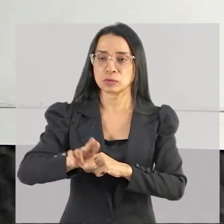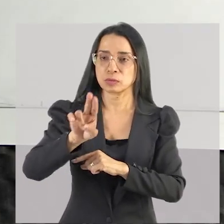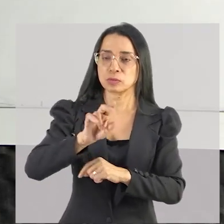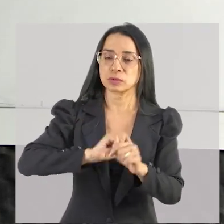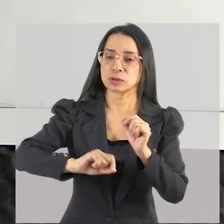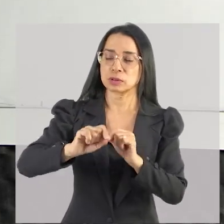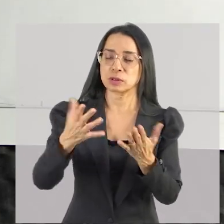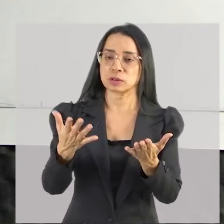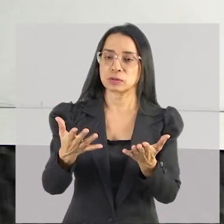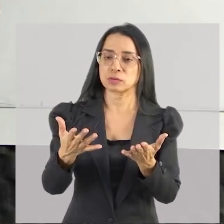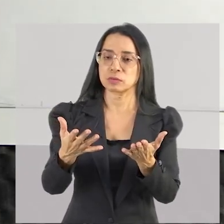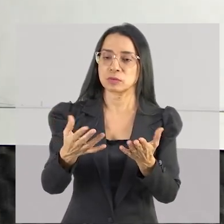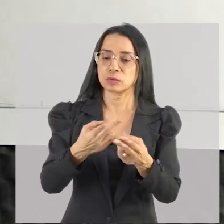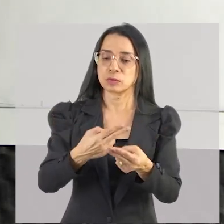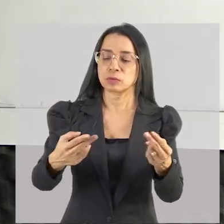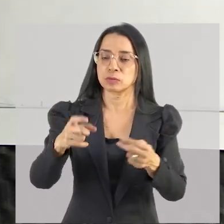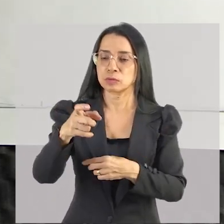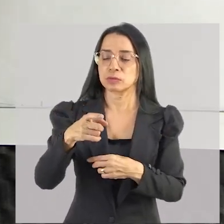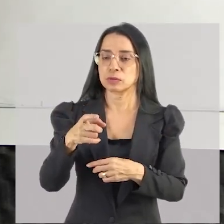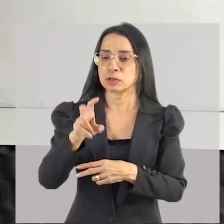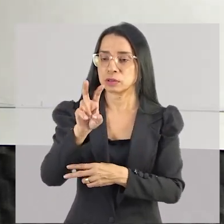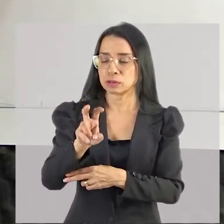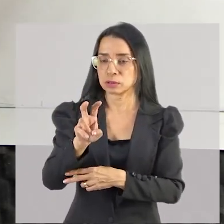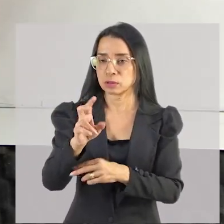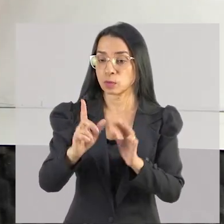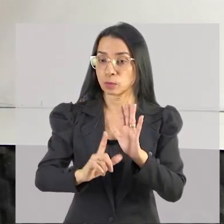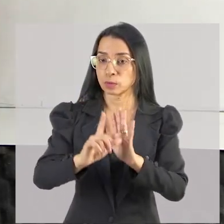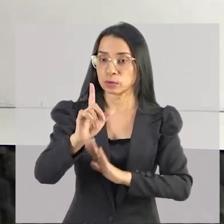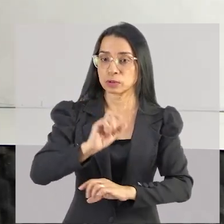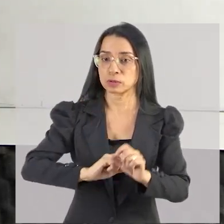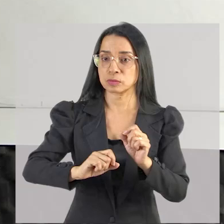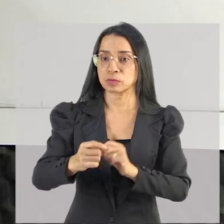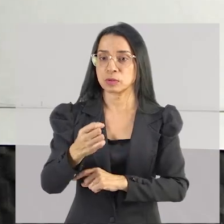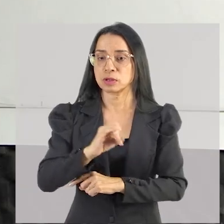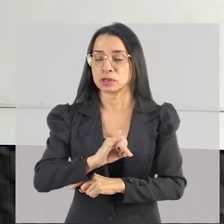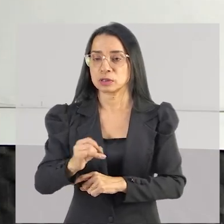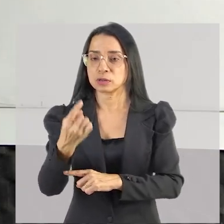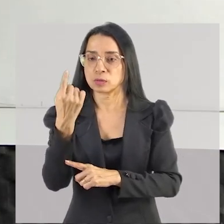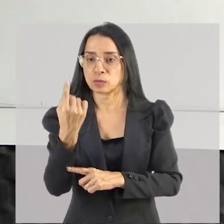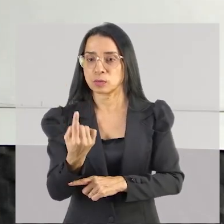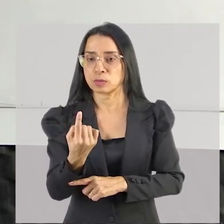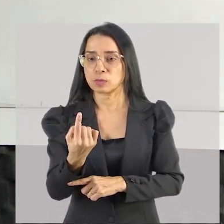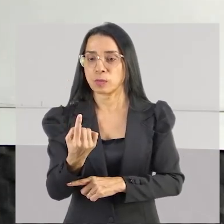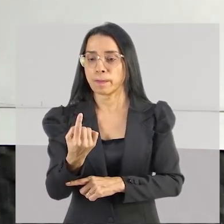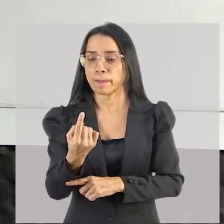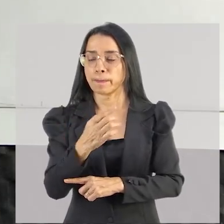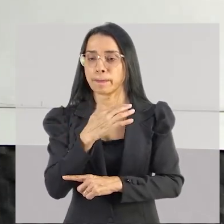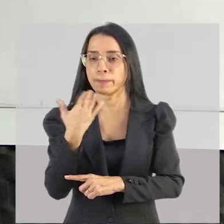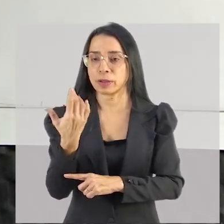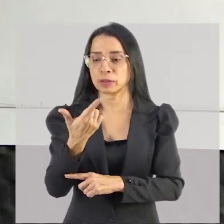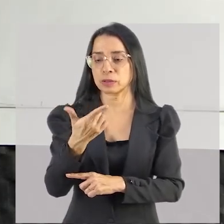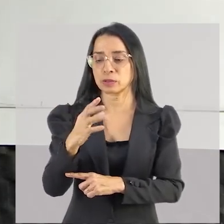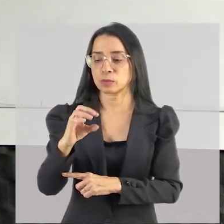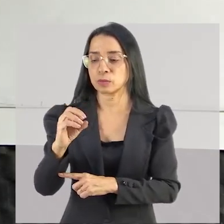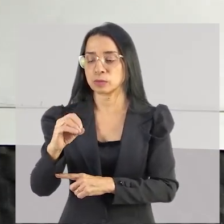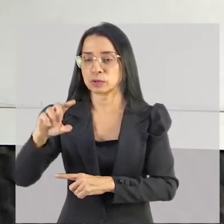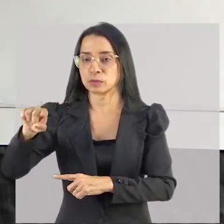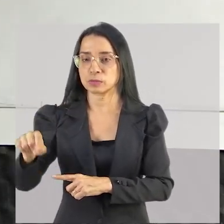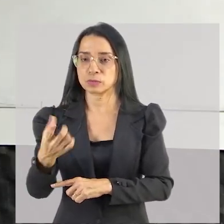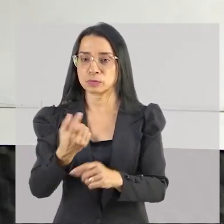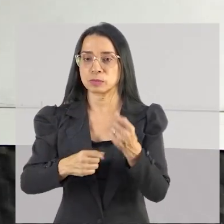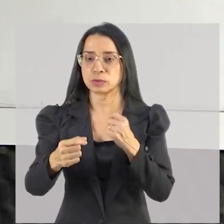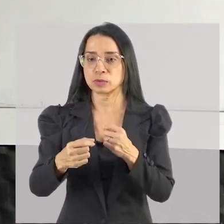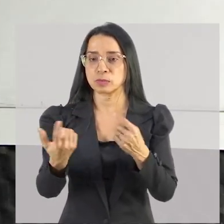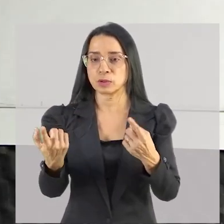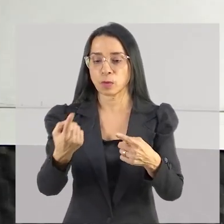X? 5, tá? Então, se com 1 eu mato 200 mil, proporcionalmente aqui está sendo